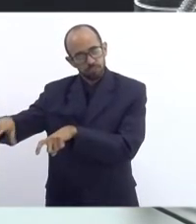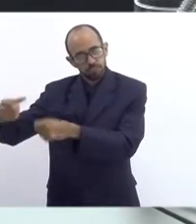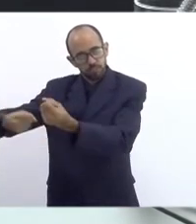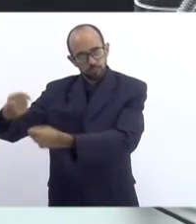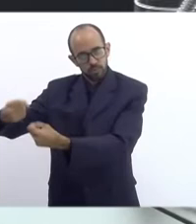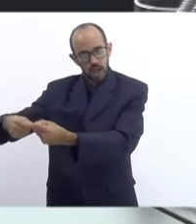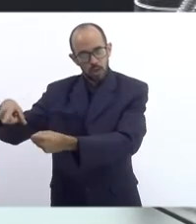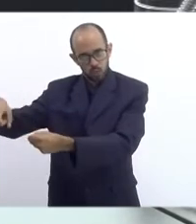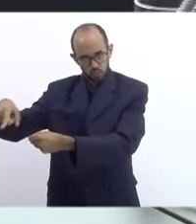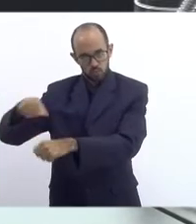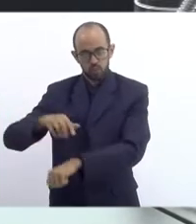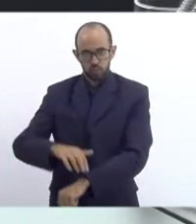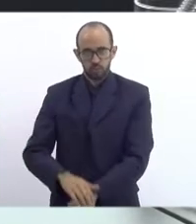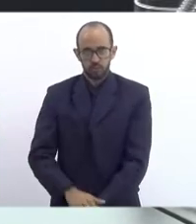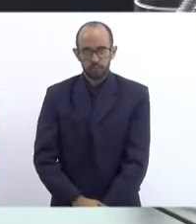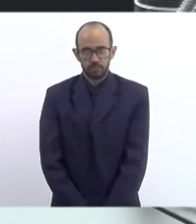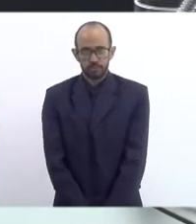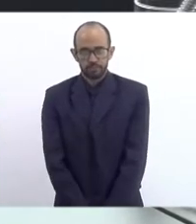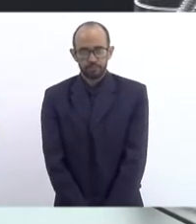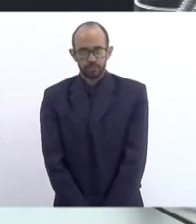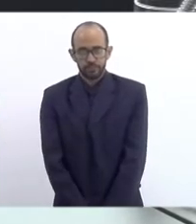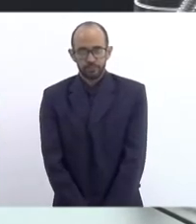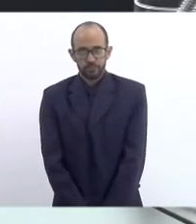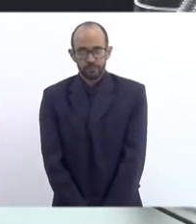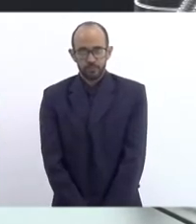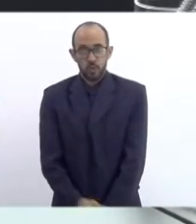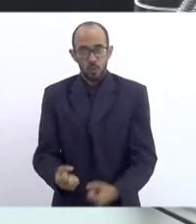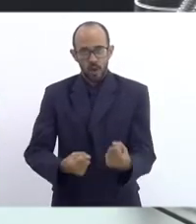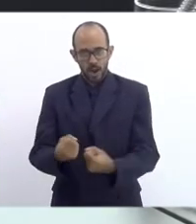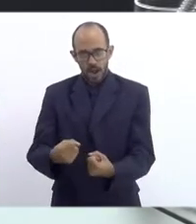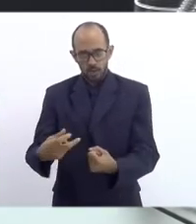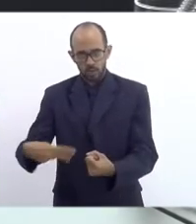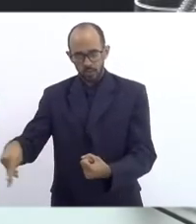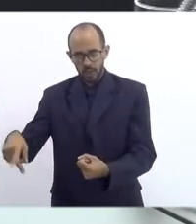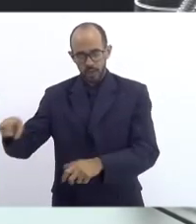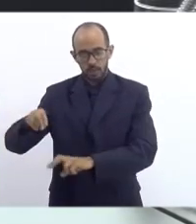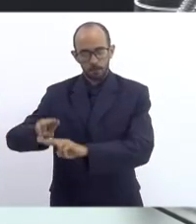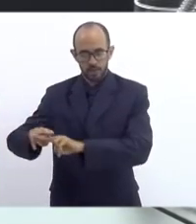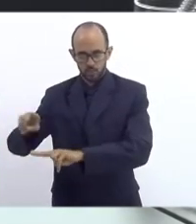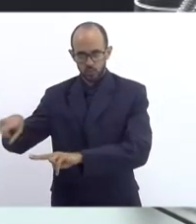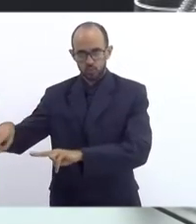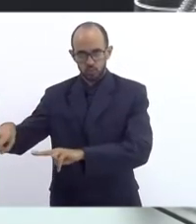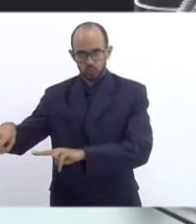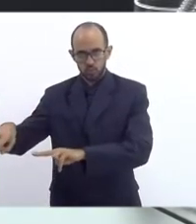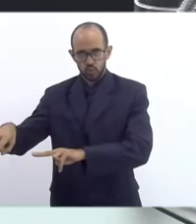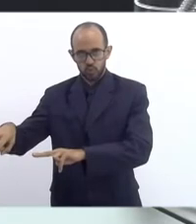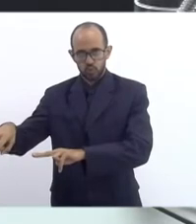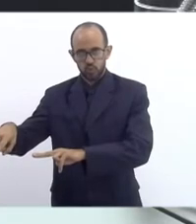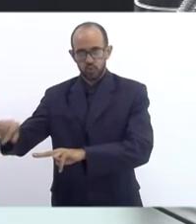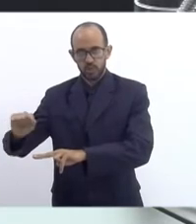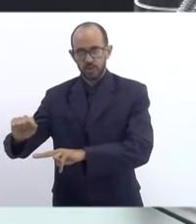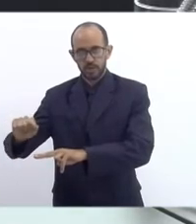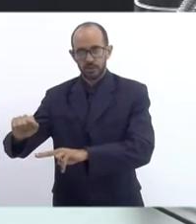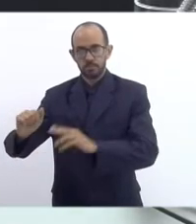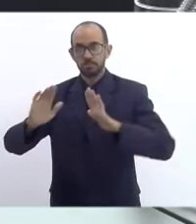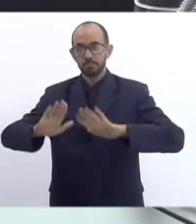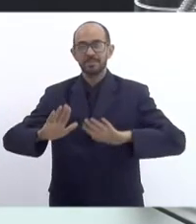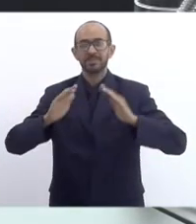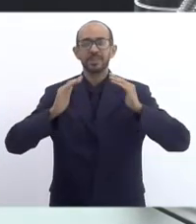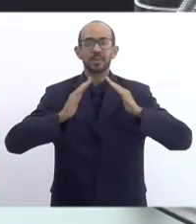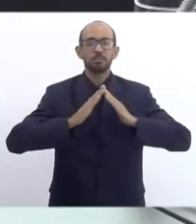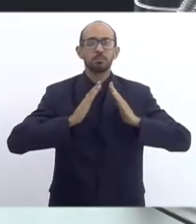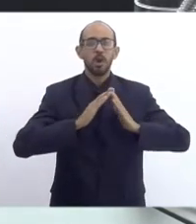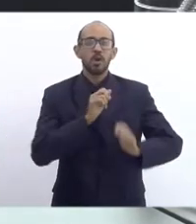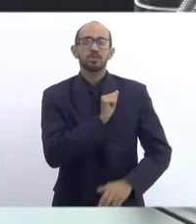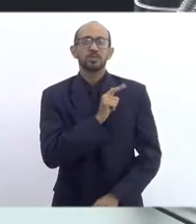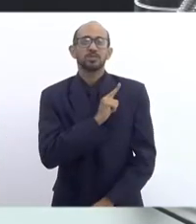Ele já tem o seu veículo de trabalho apreendido. E ele está morando em São